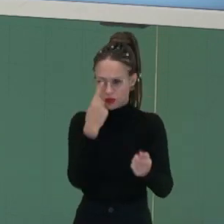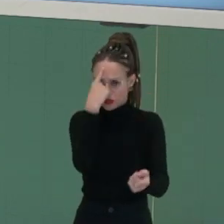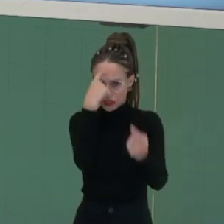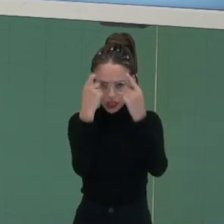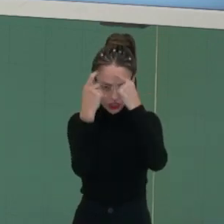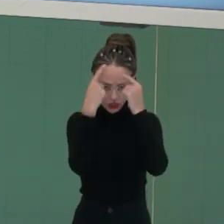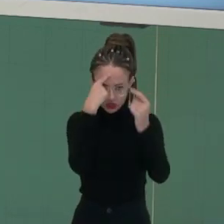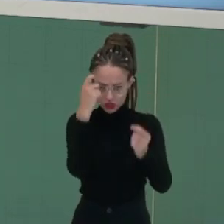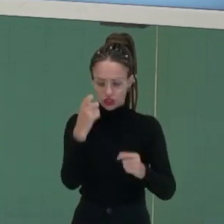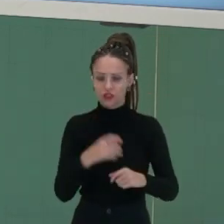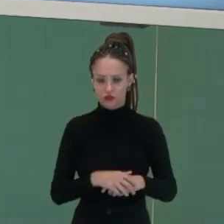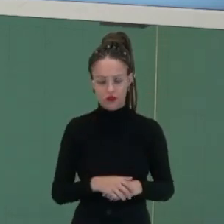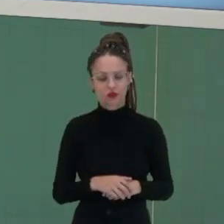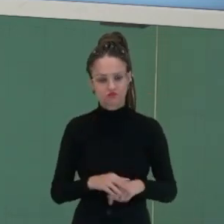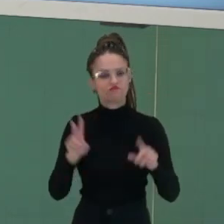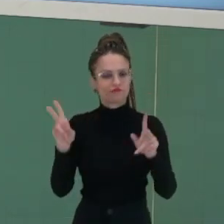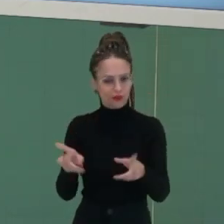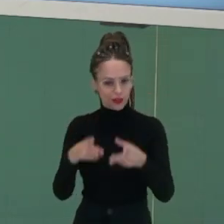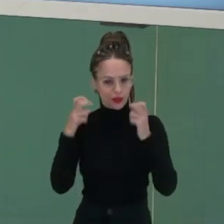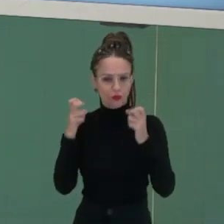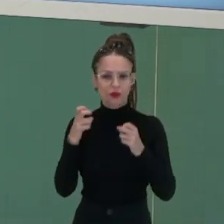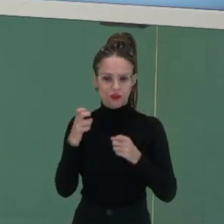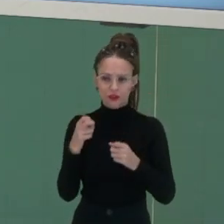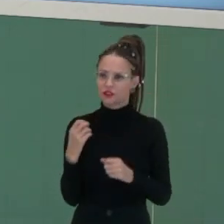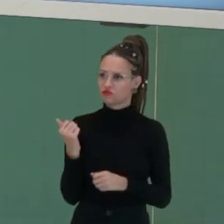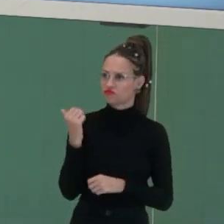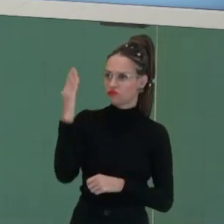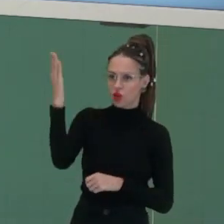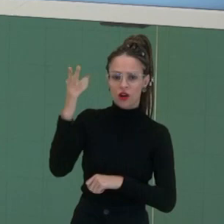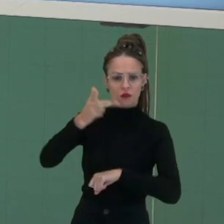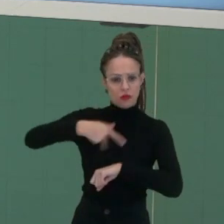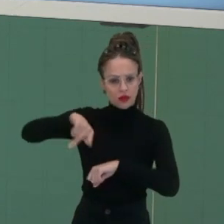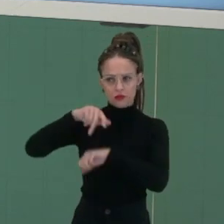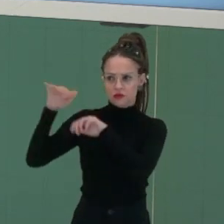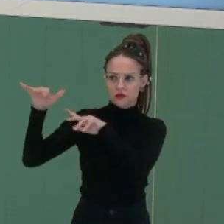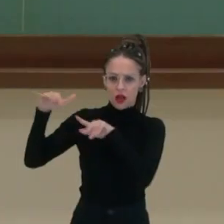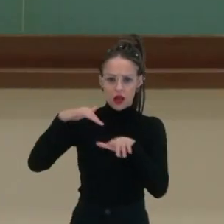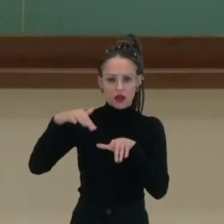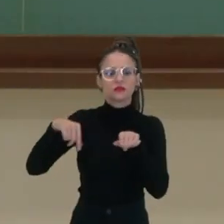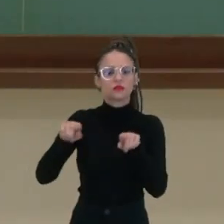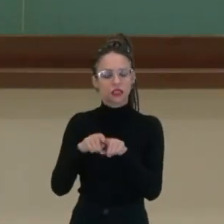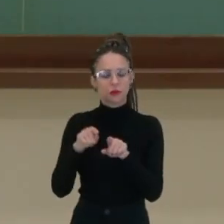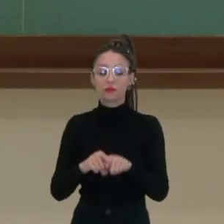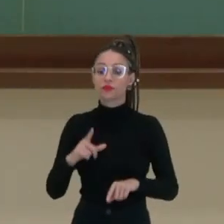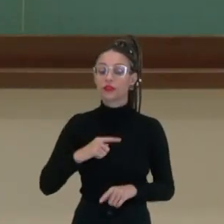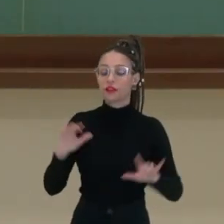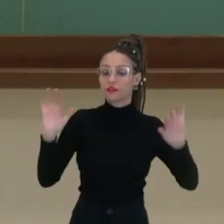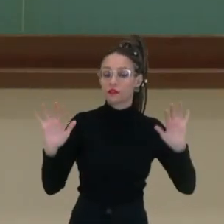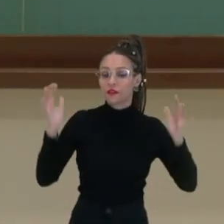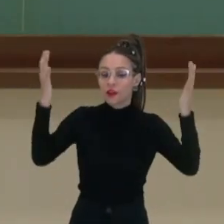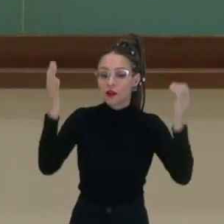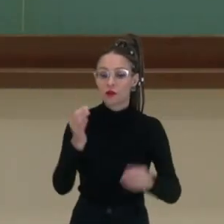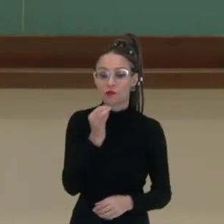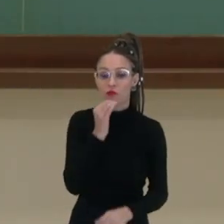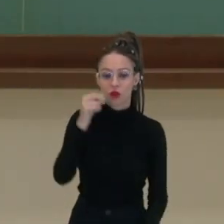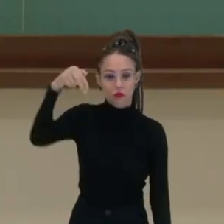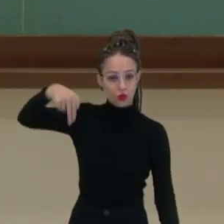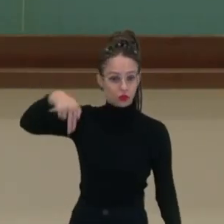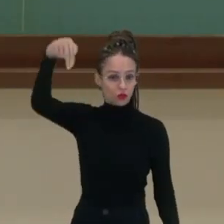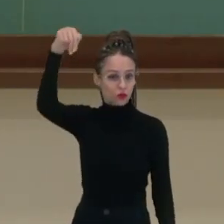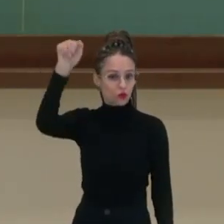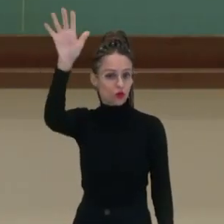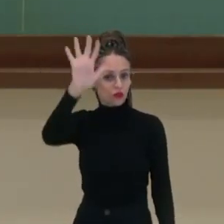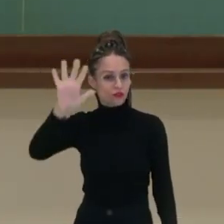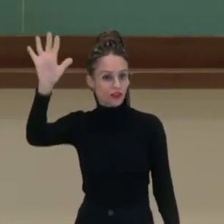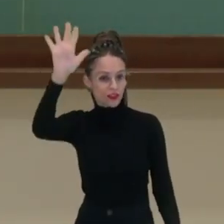criativo e reconhecido internacionalmente, né? Então existem algumas festividades, como por exemplo lá no Nordeste, que